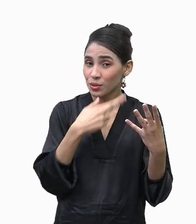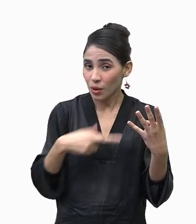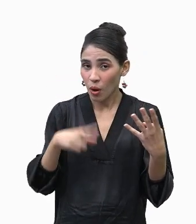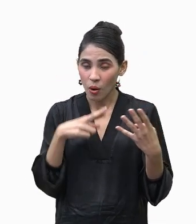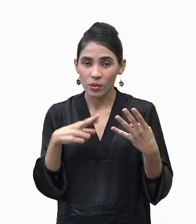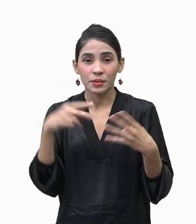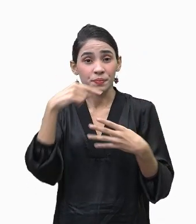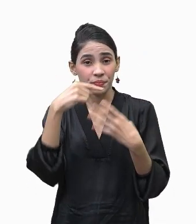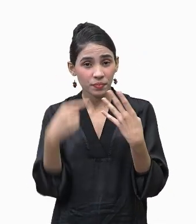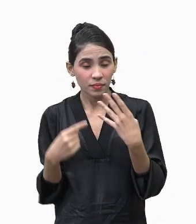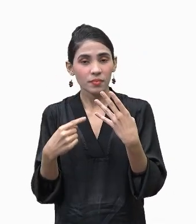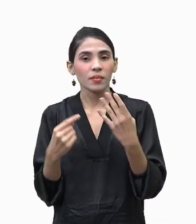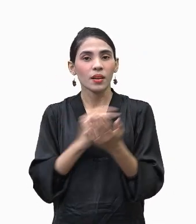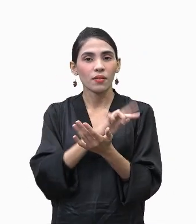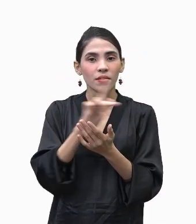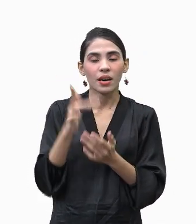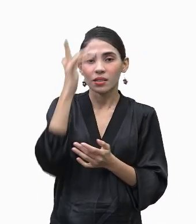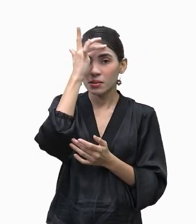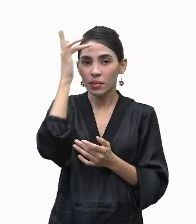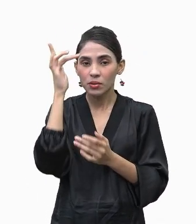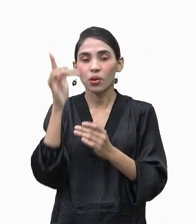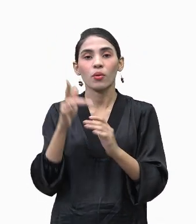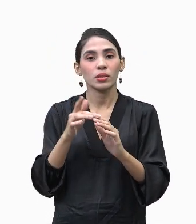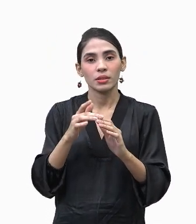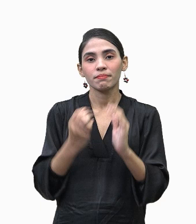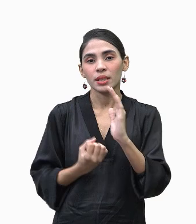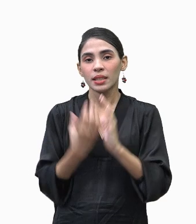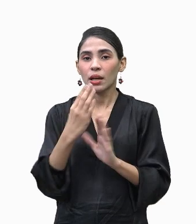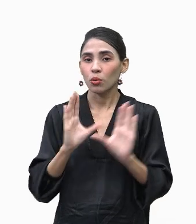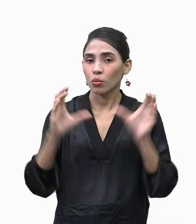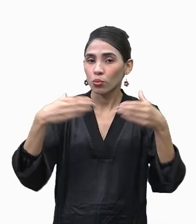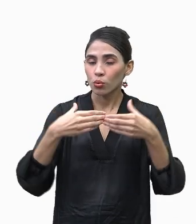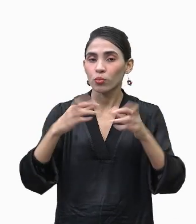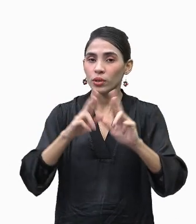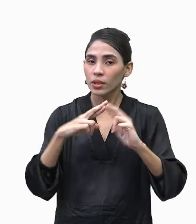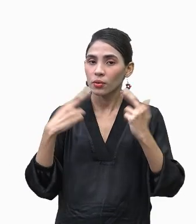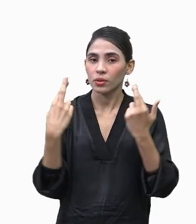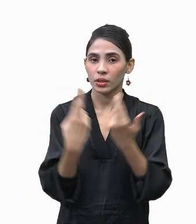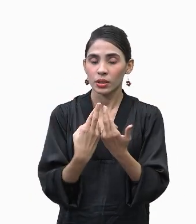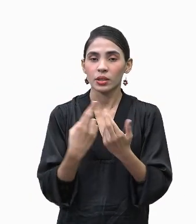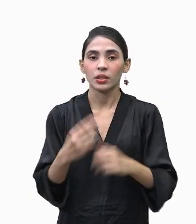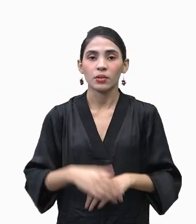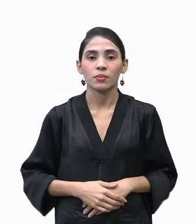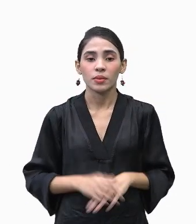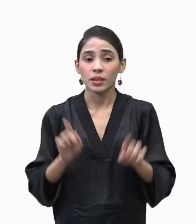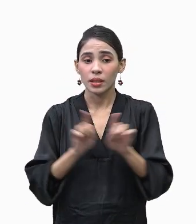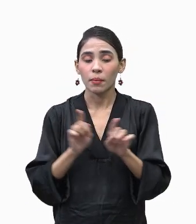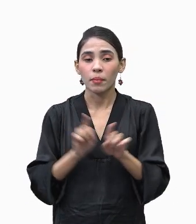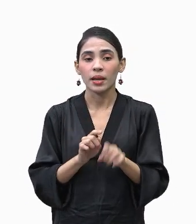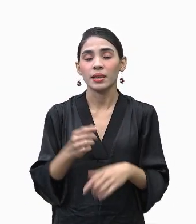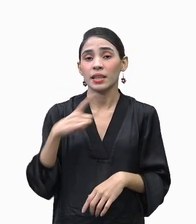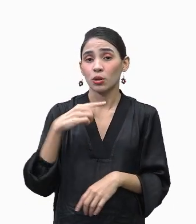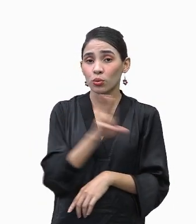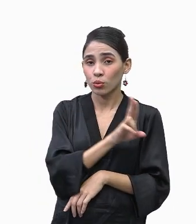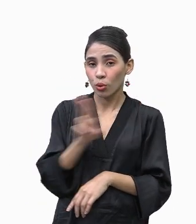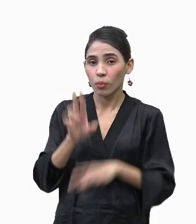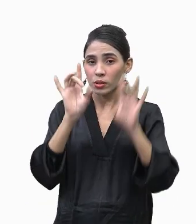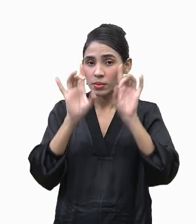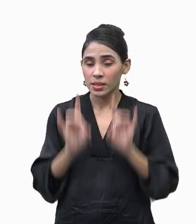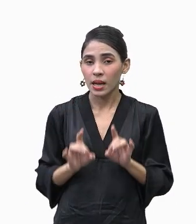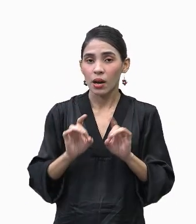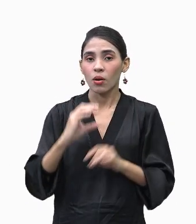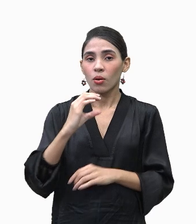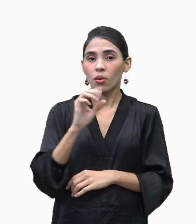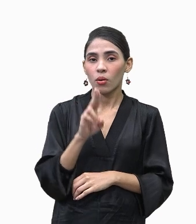essas personalidades, eles se reuniram, né, através do que foi chamado de Clube de Roma, para